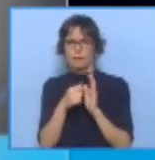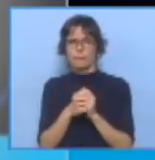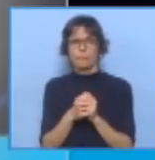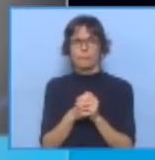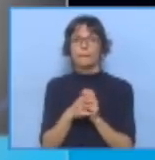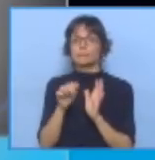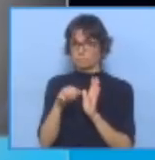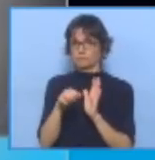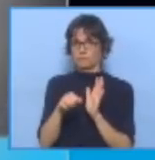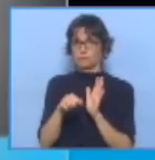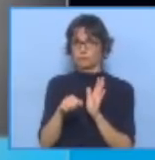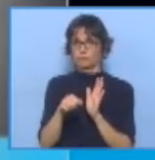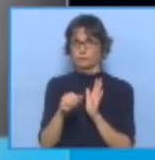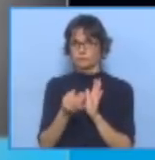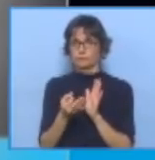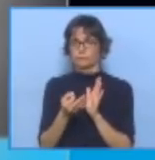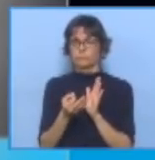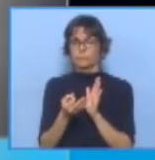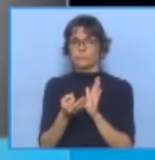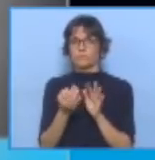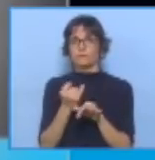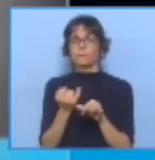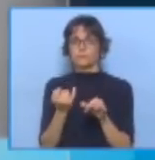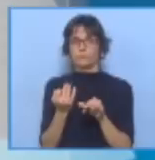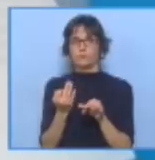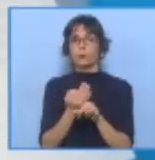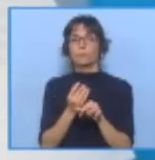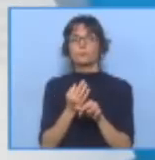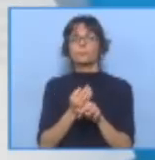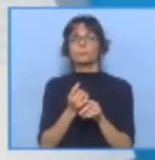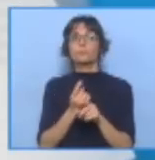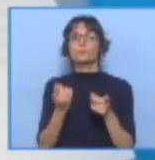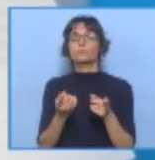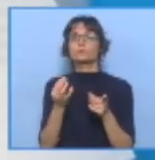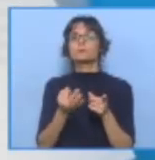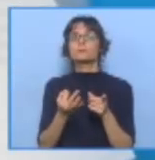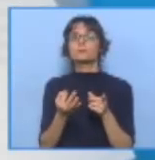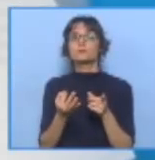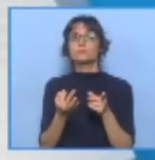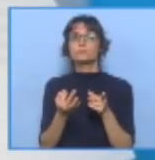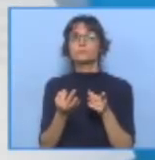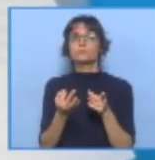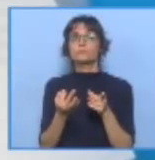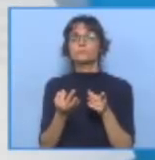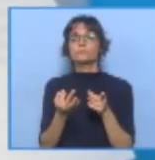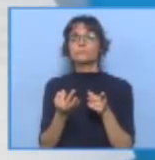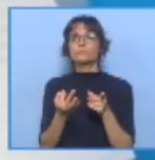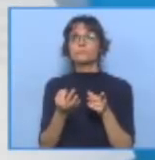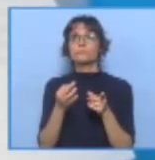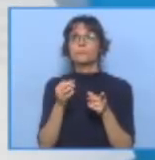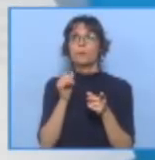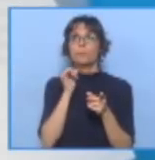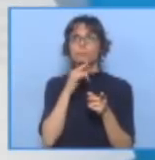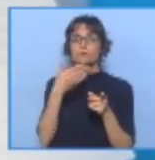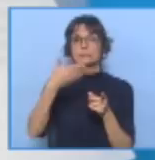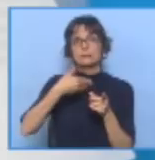porque é essa a função de viver o melhor, a preparação dessa